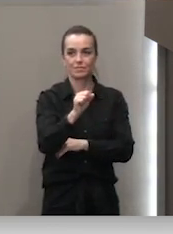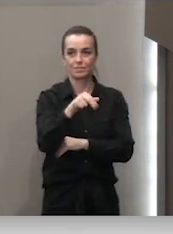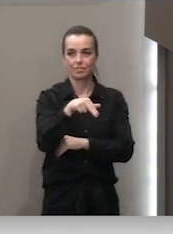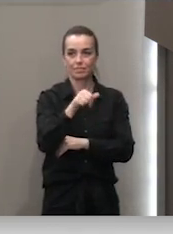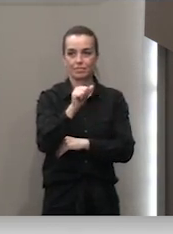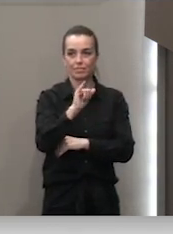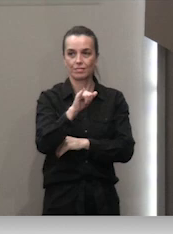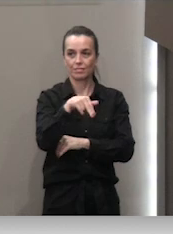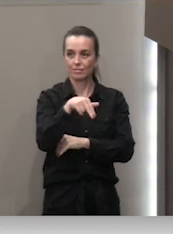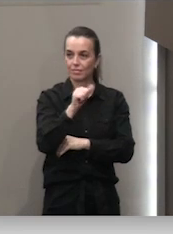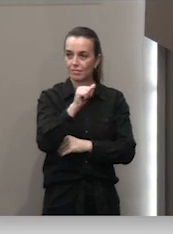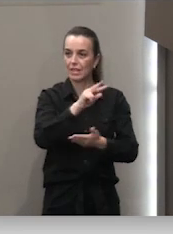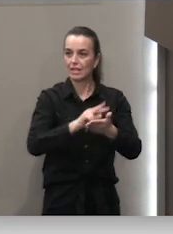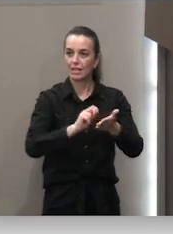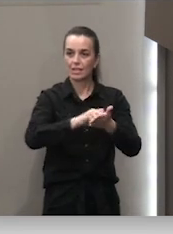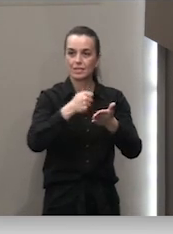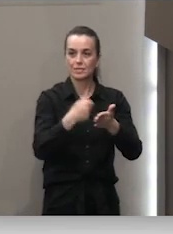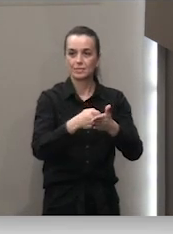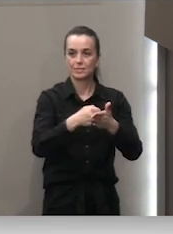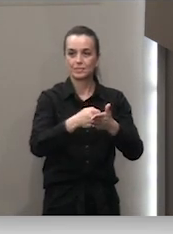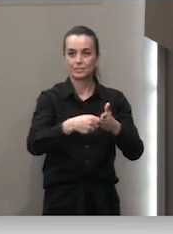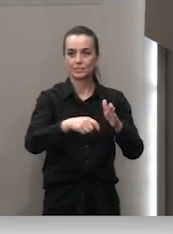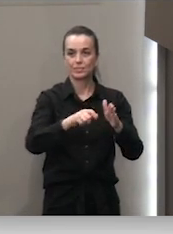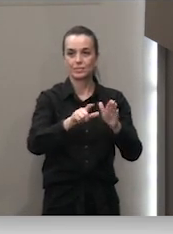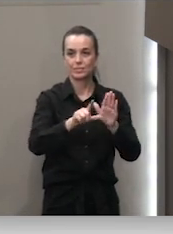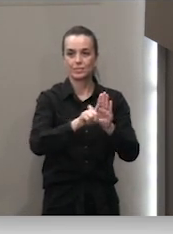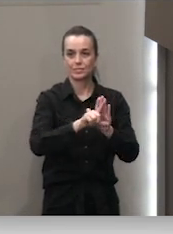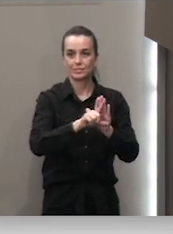a leitura da agenda legislativa.